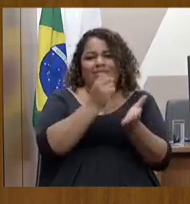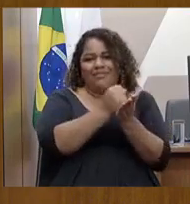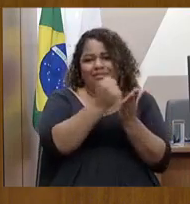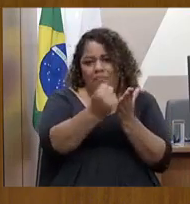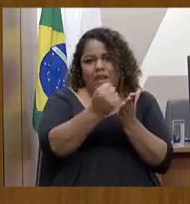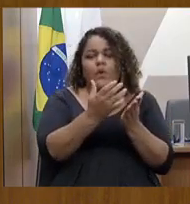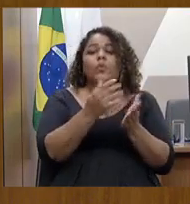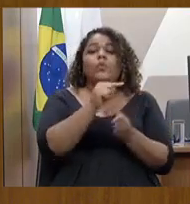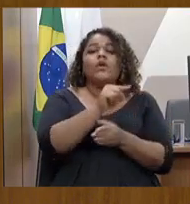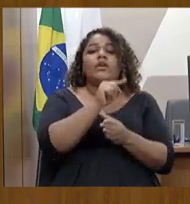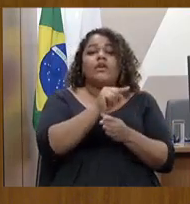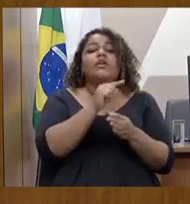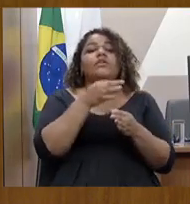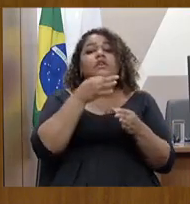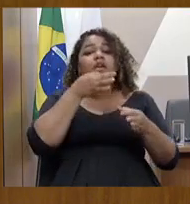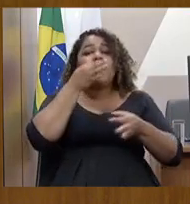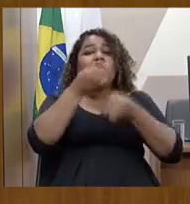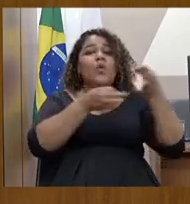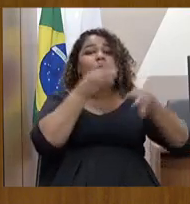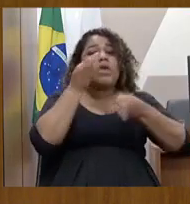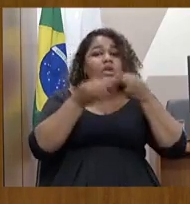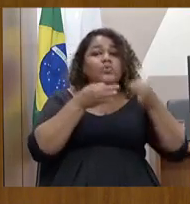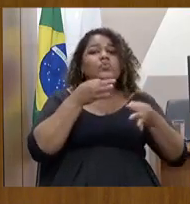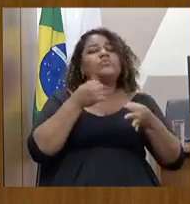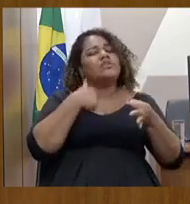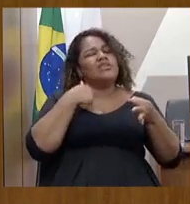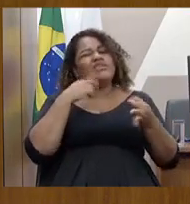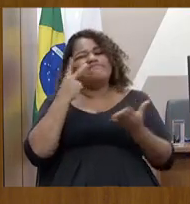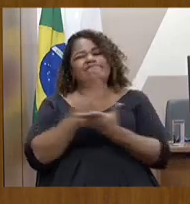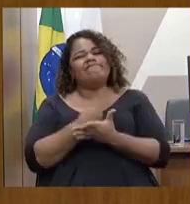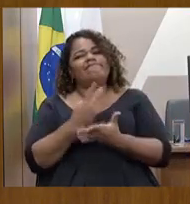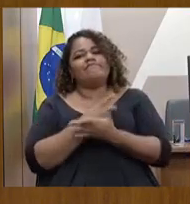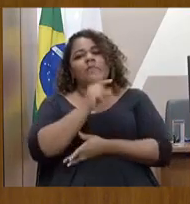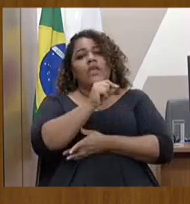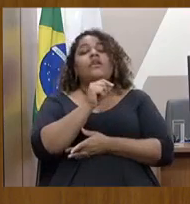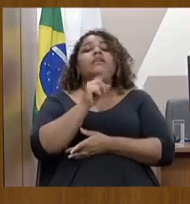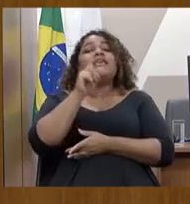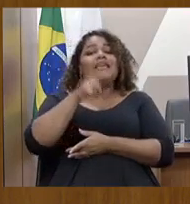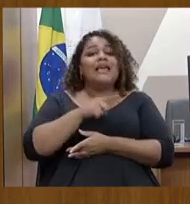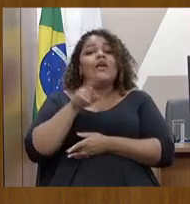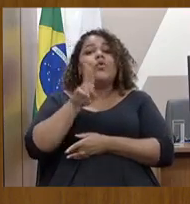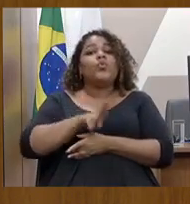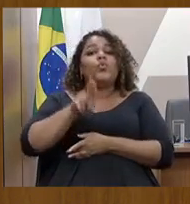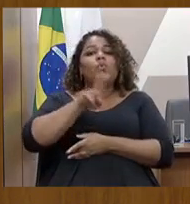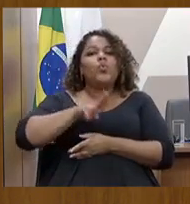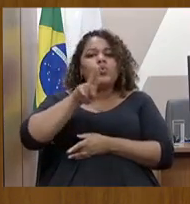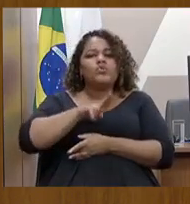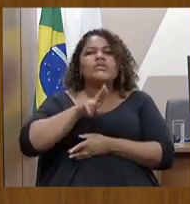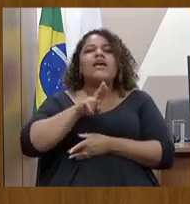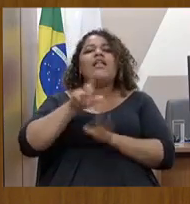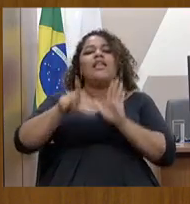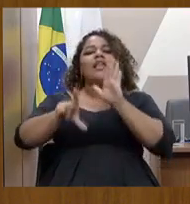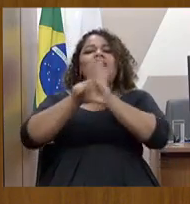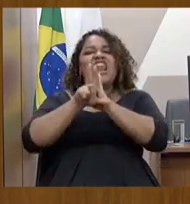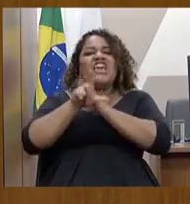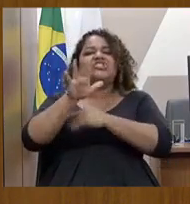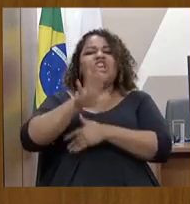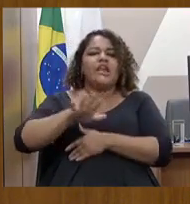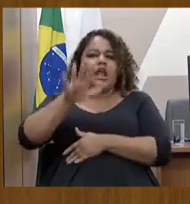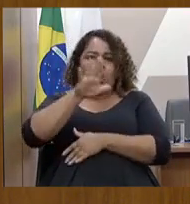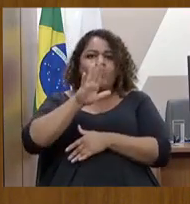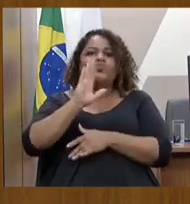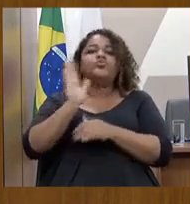e eu considero errôneo de Interpretação da lei geral de proteção de dados se utiliza para não fornecer as entidades